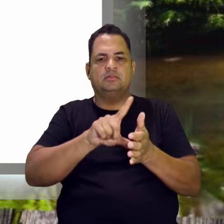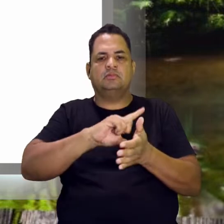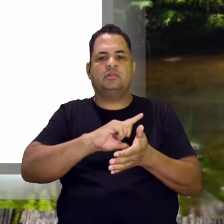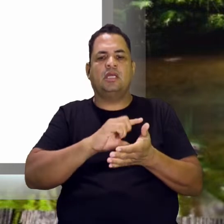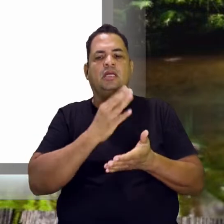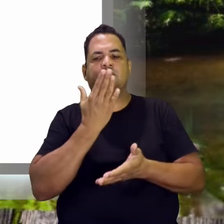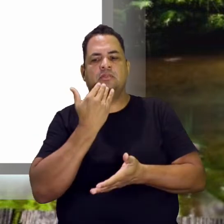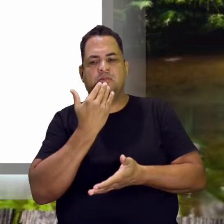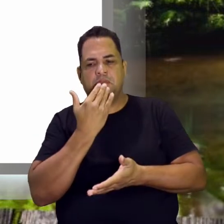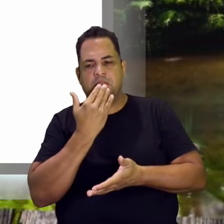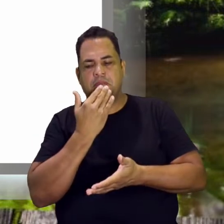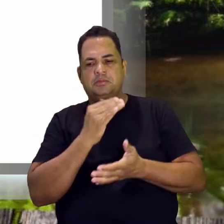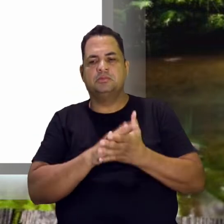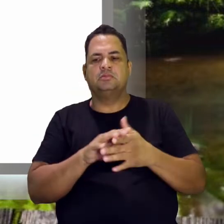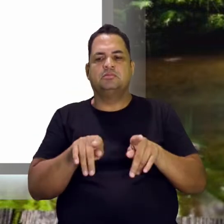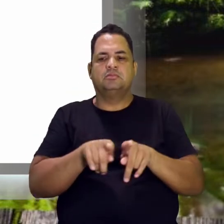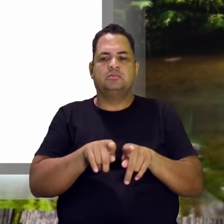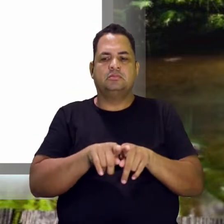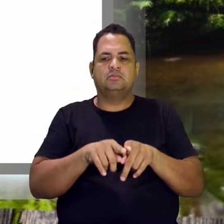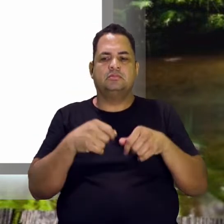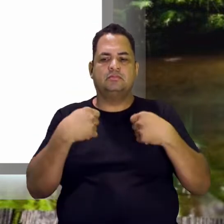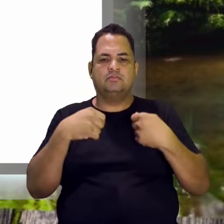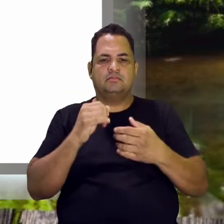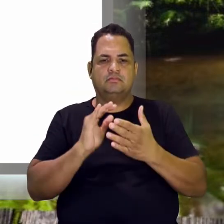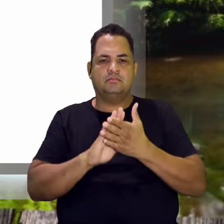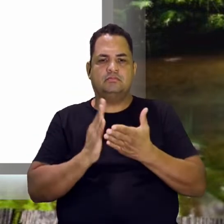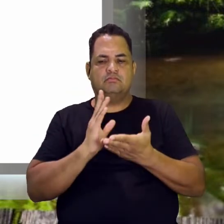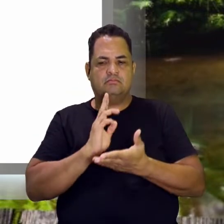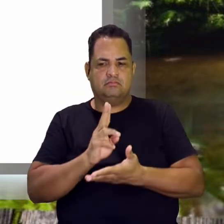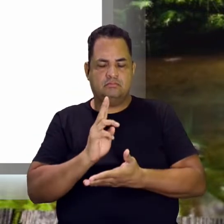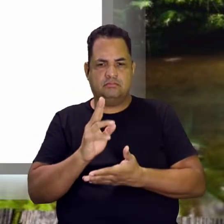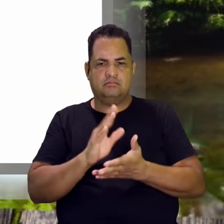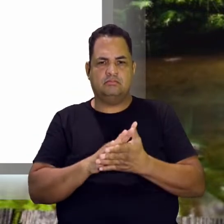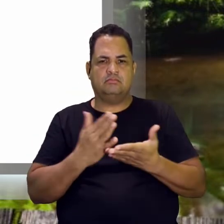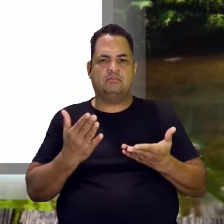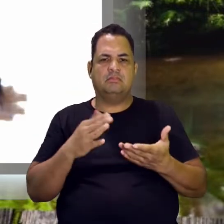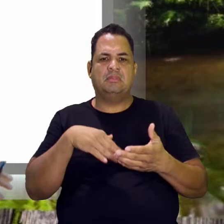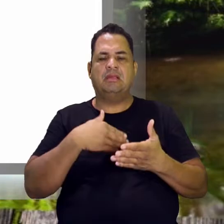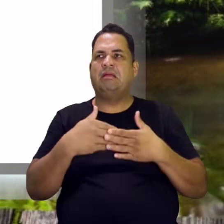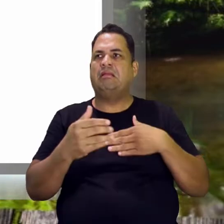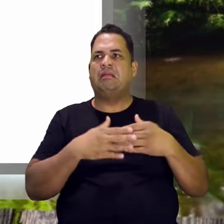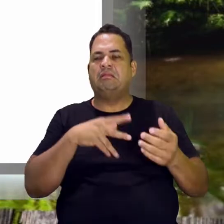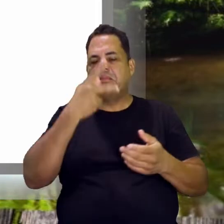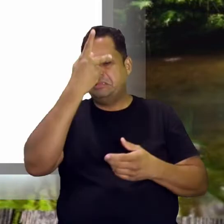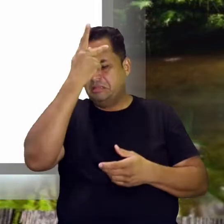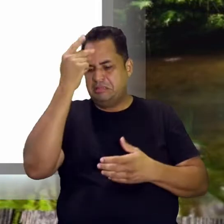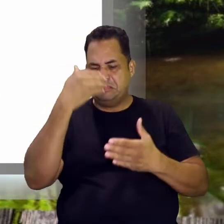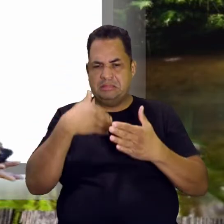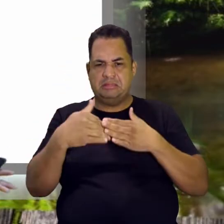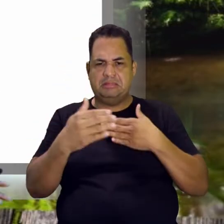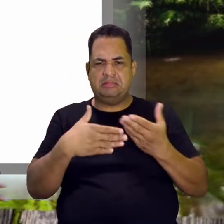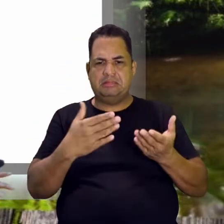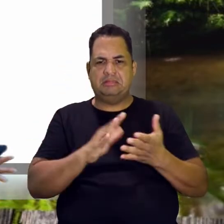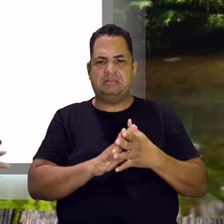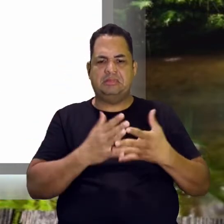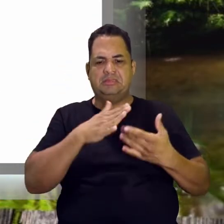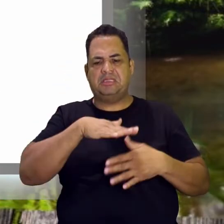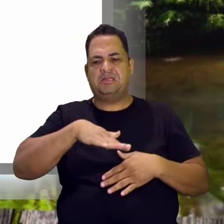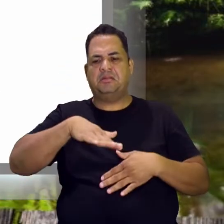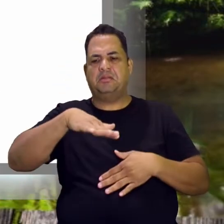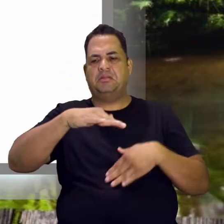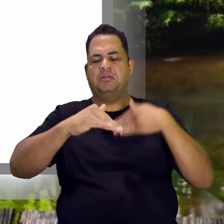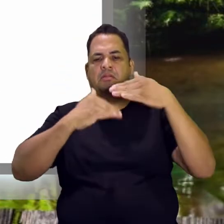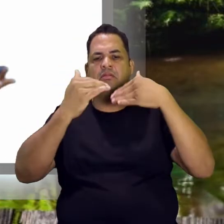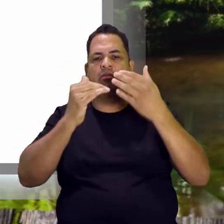da alimentação, que tem que ser seguida até hoje. Muita gente ainda mais chega na adolescência, né?